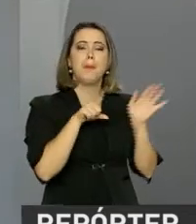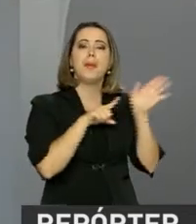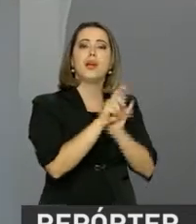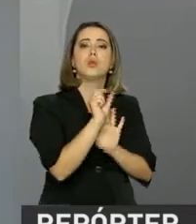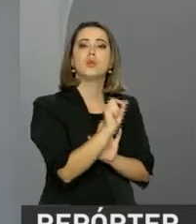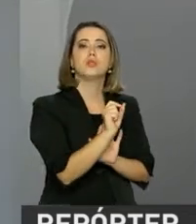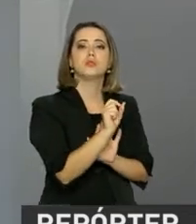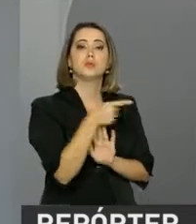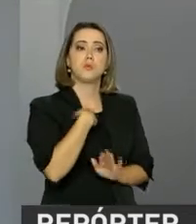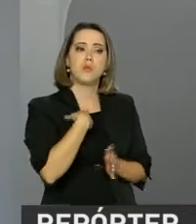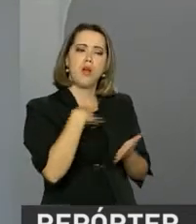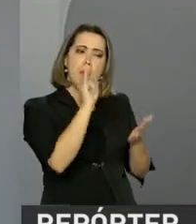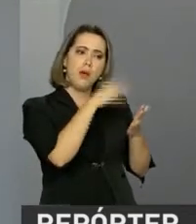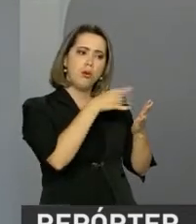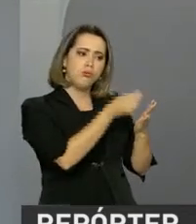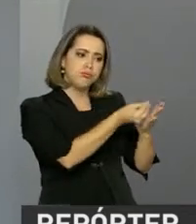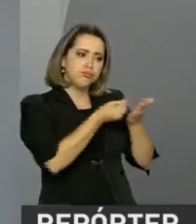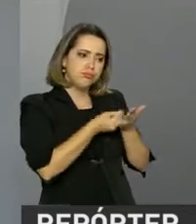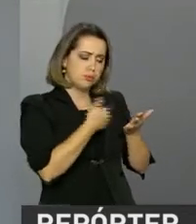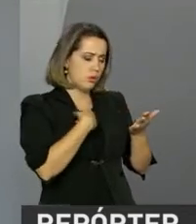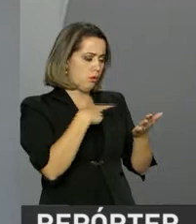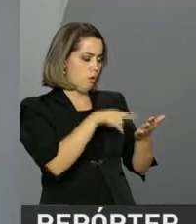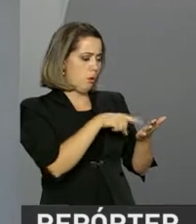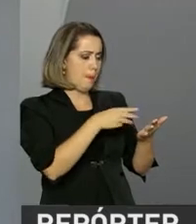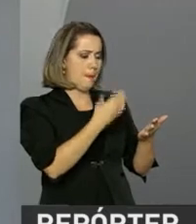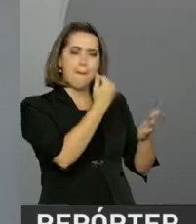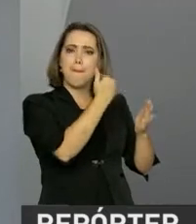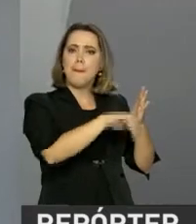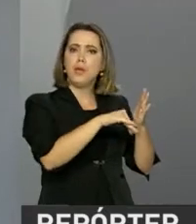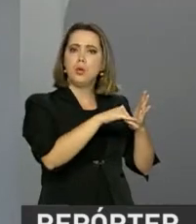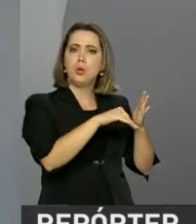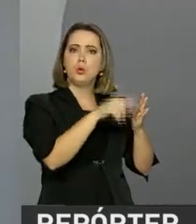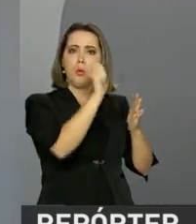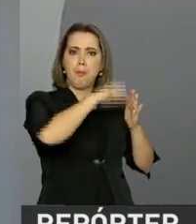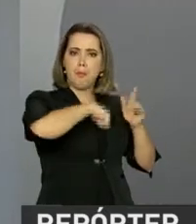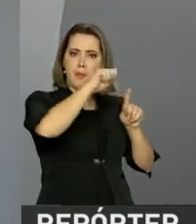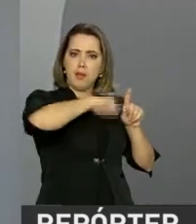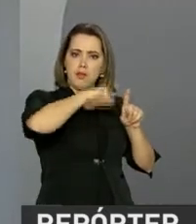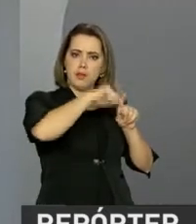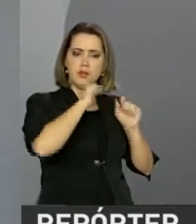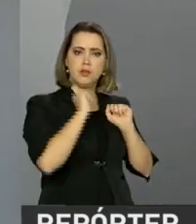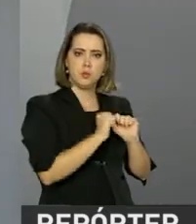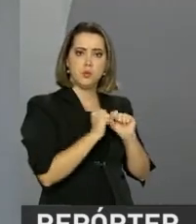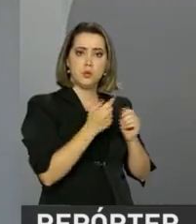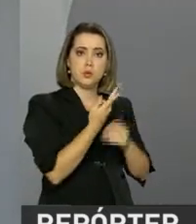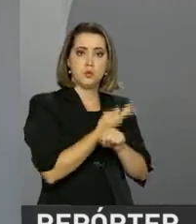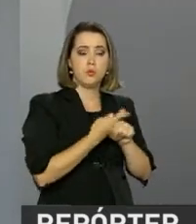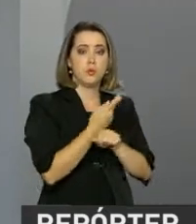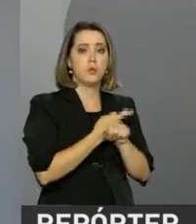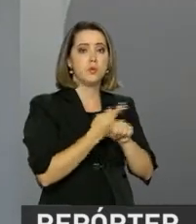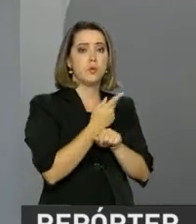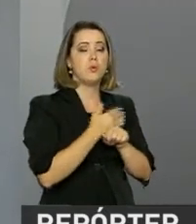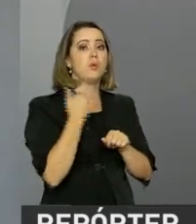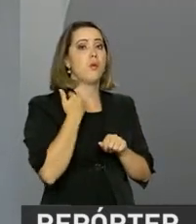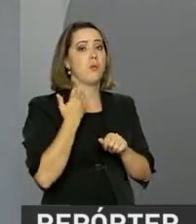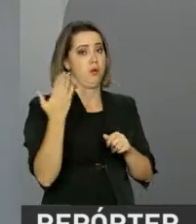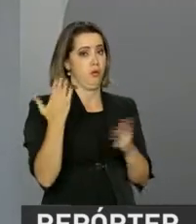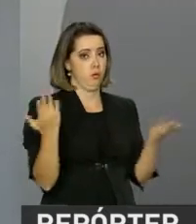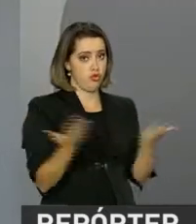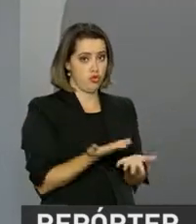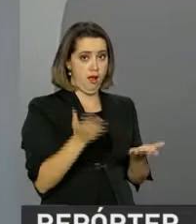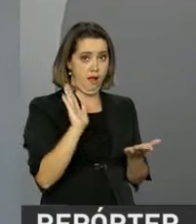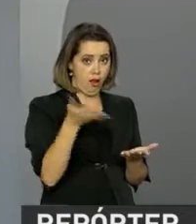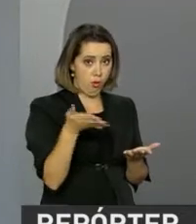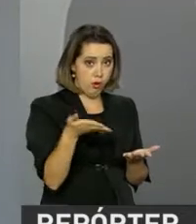recebi minha fatura com vencimento no meio do mês posso procurar o meu banco para negociar já nesta nova modalidade